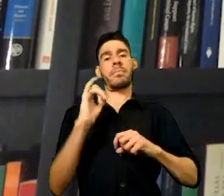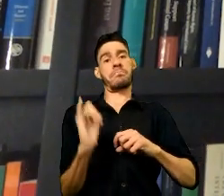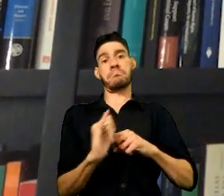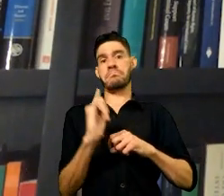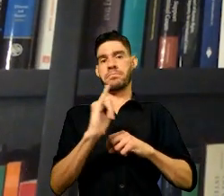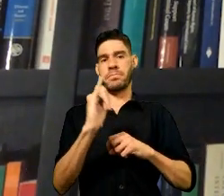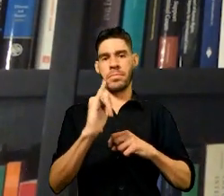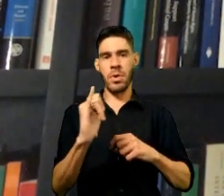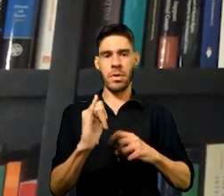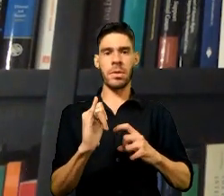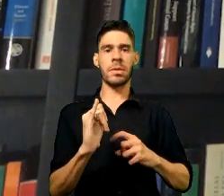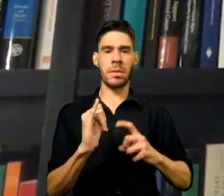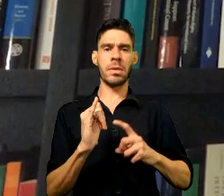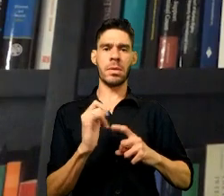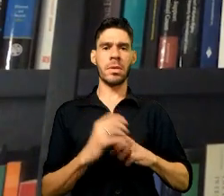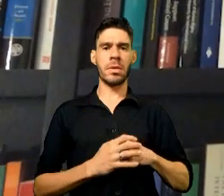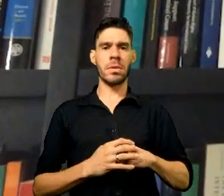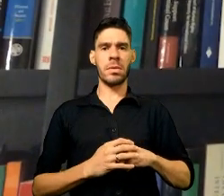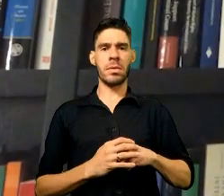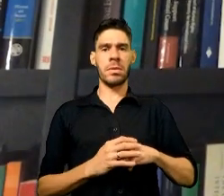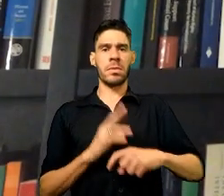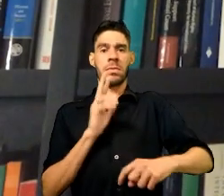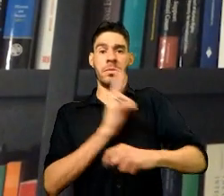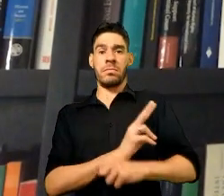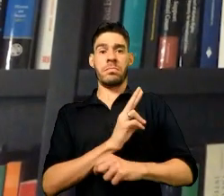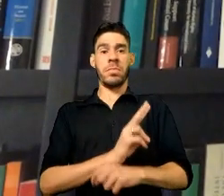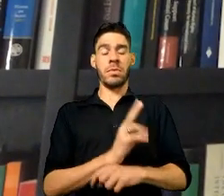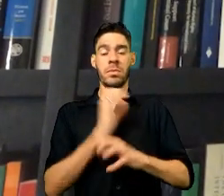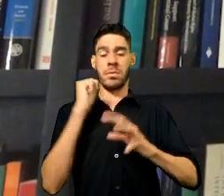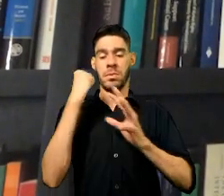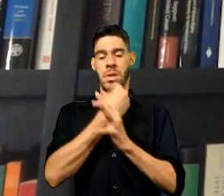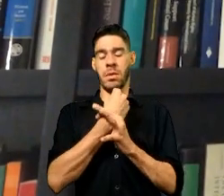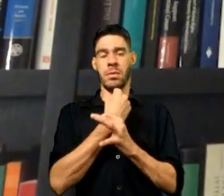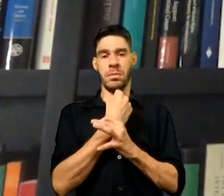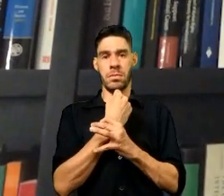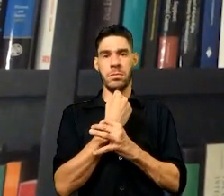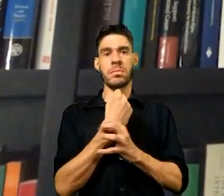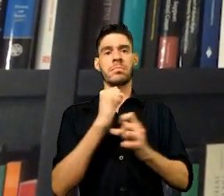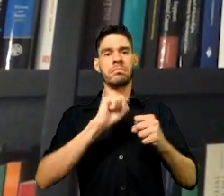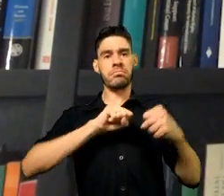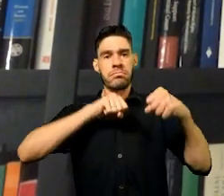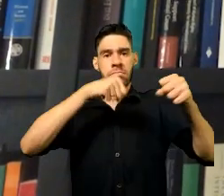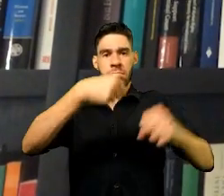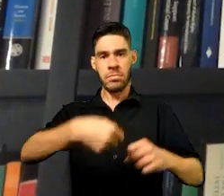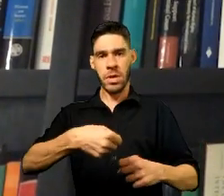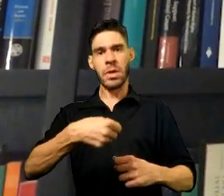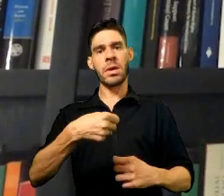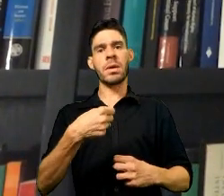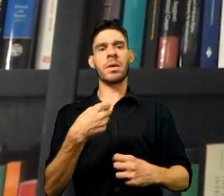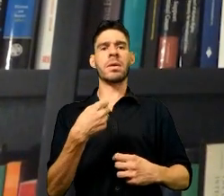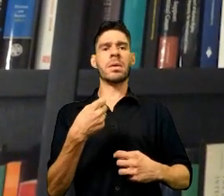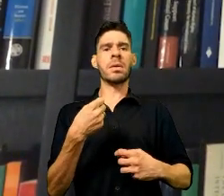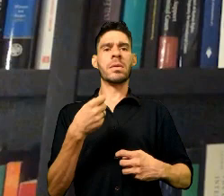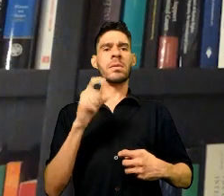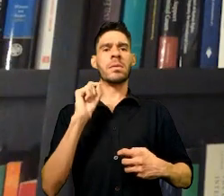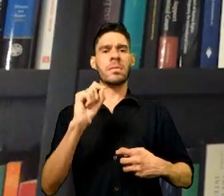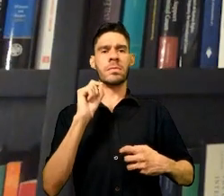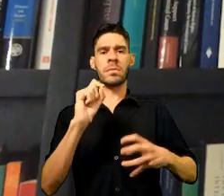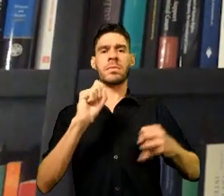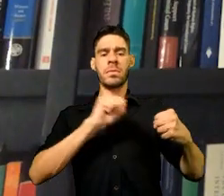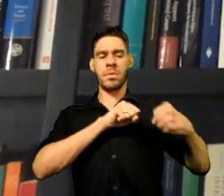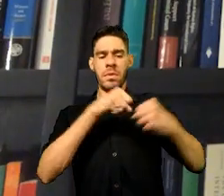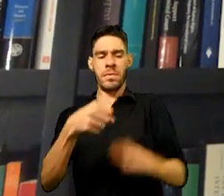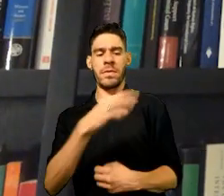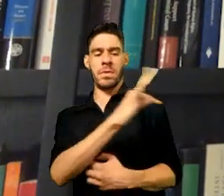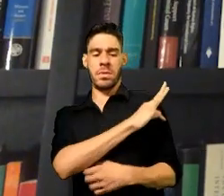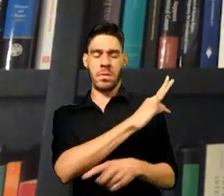um ponto de significativa importância para o resguardo da garantia da ampla defesa, tanto